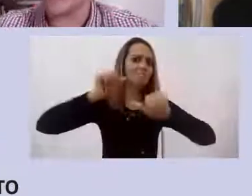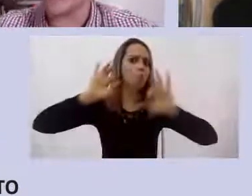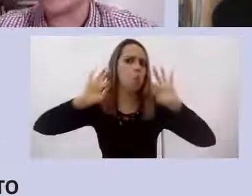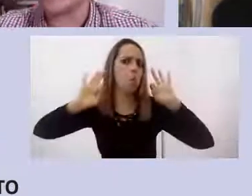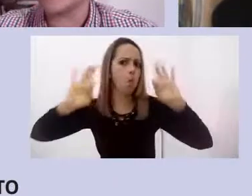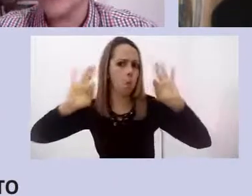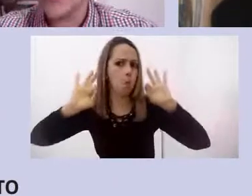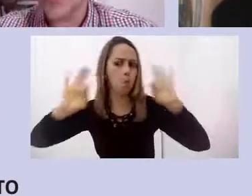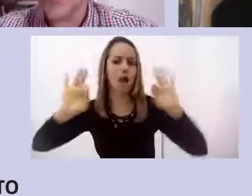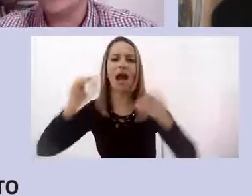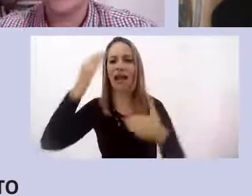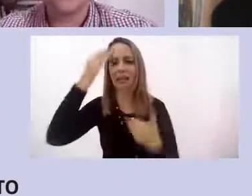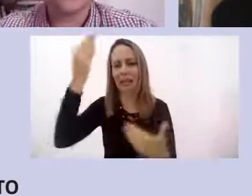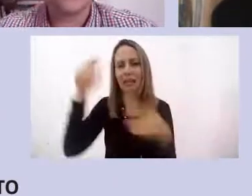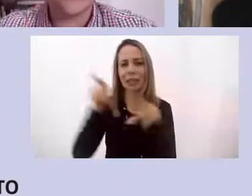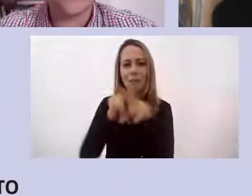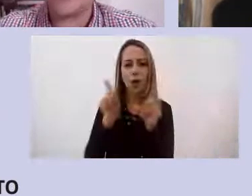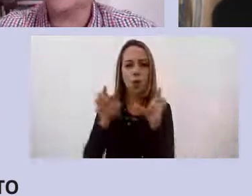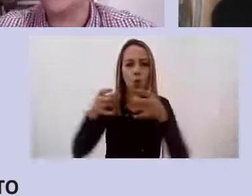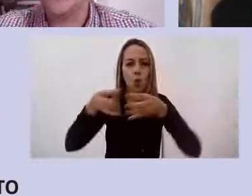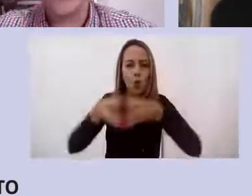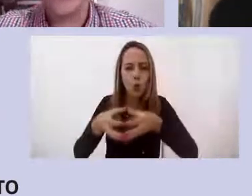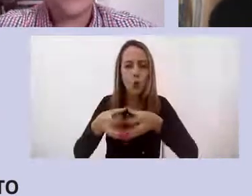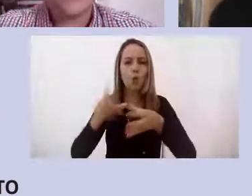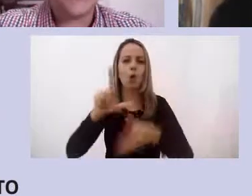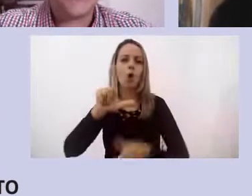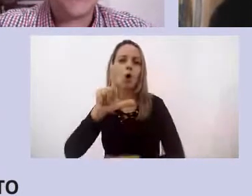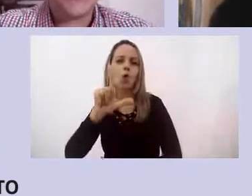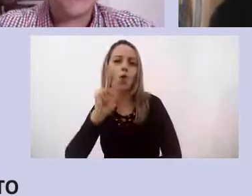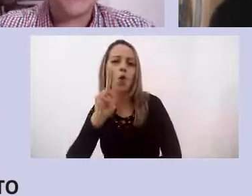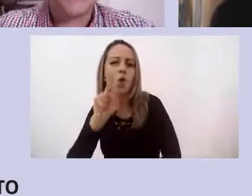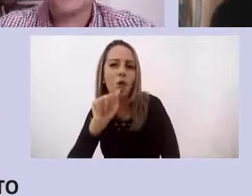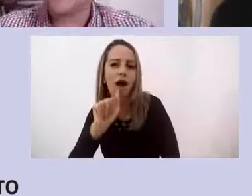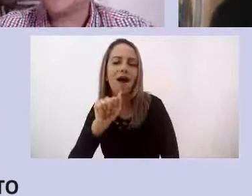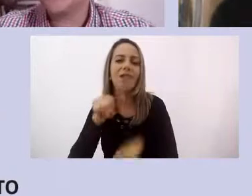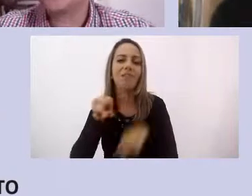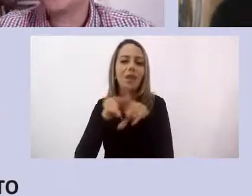estão por trás, né, a Lua, o Gustavo... Sim. A